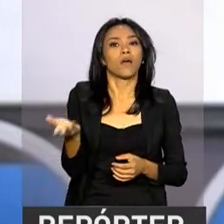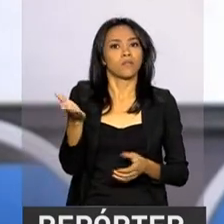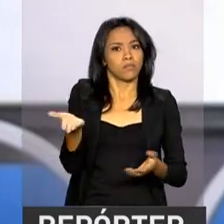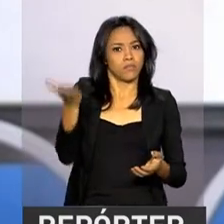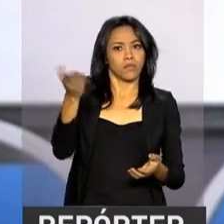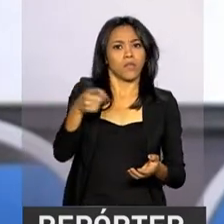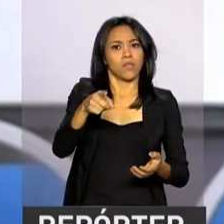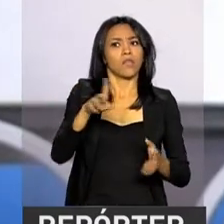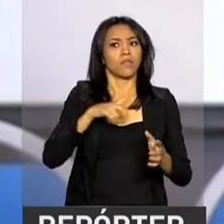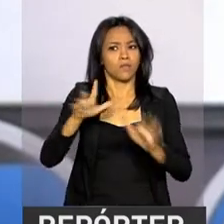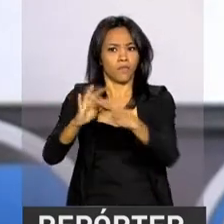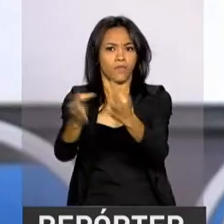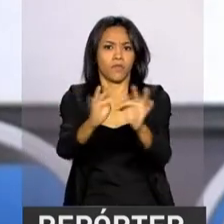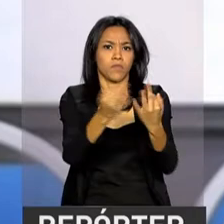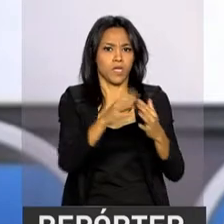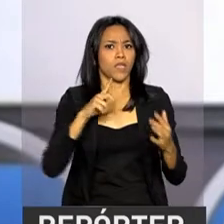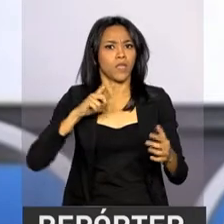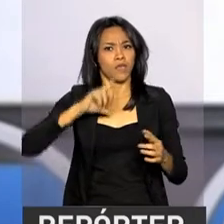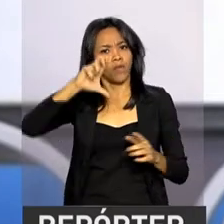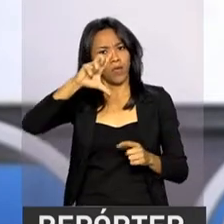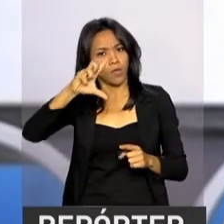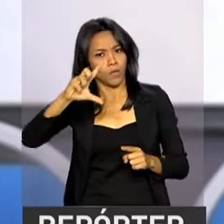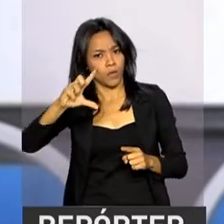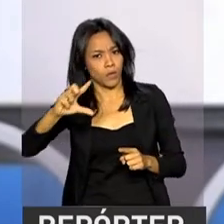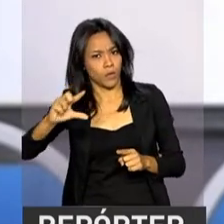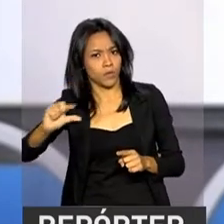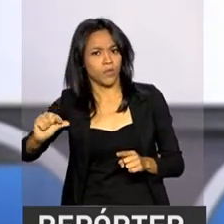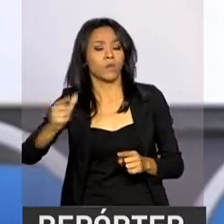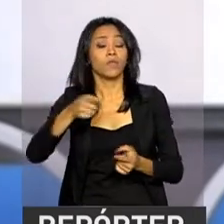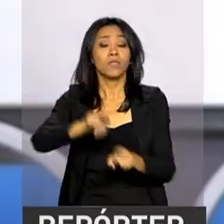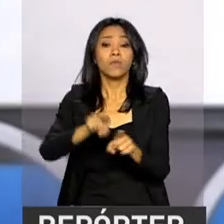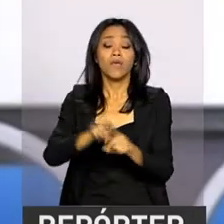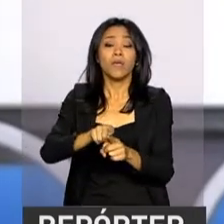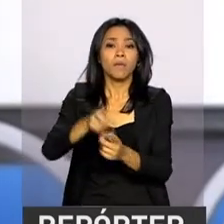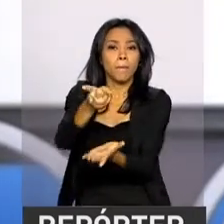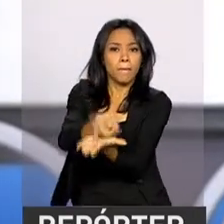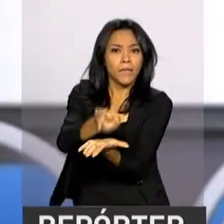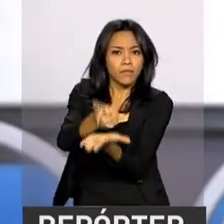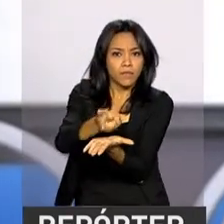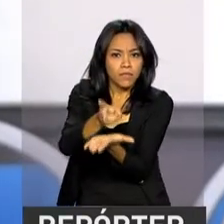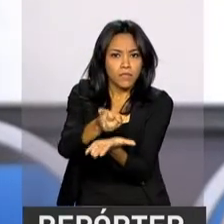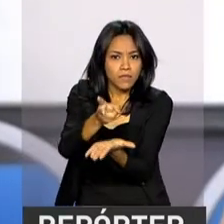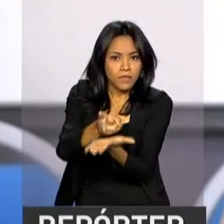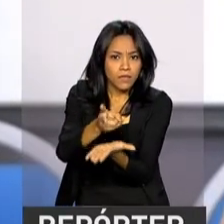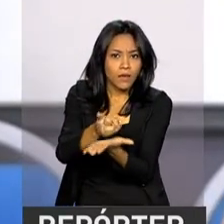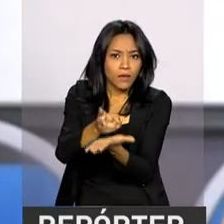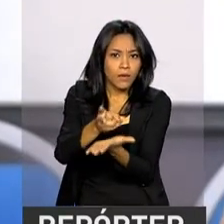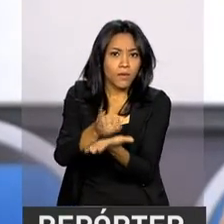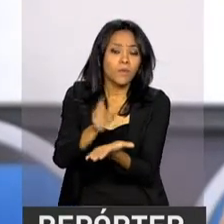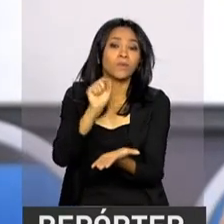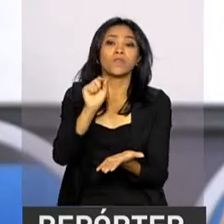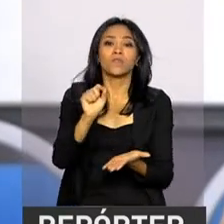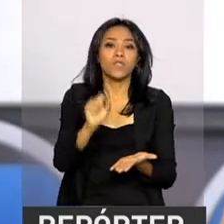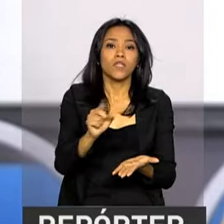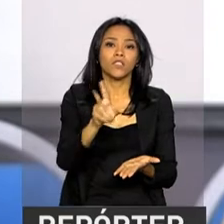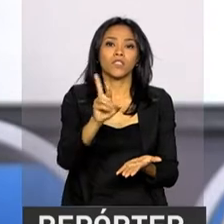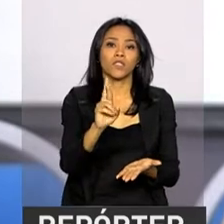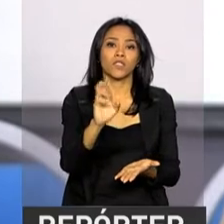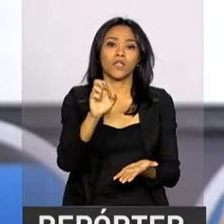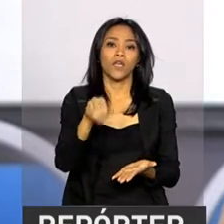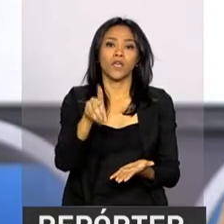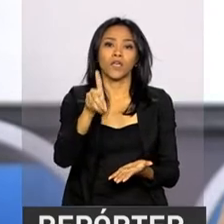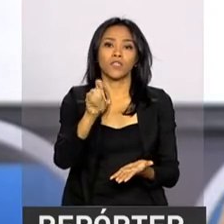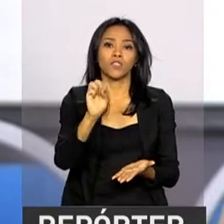mostra redução ao longo de 17 ea manutenção é da massa real de rendimentos e som